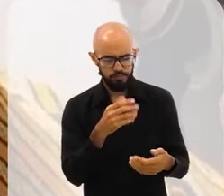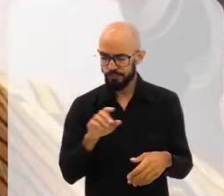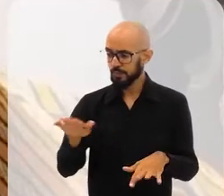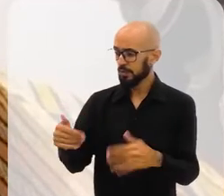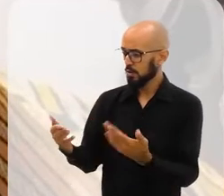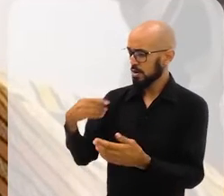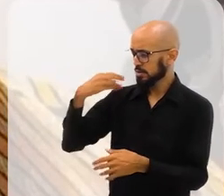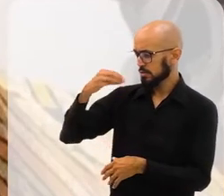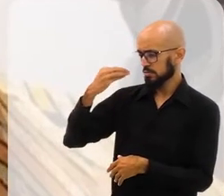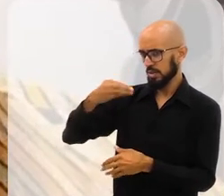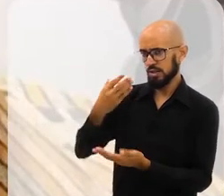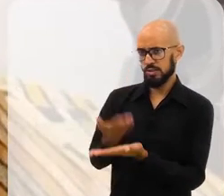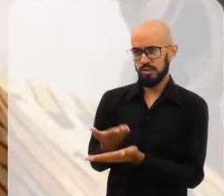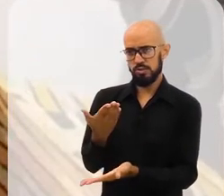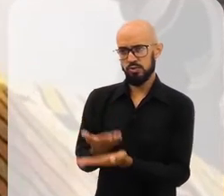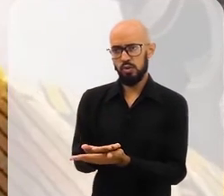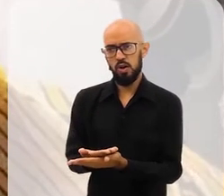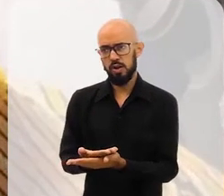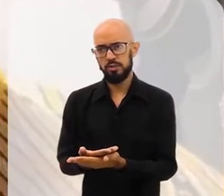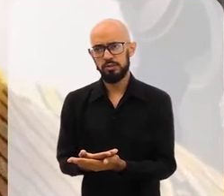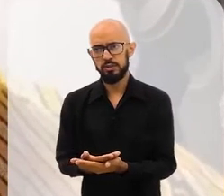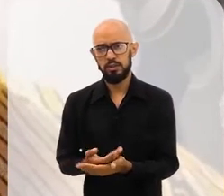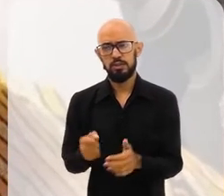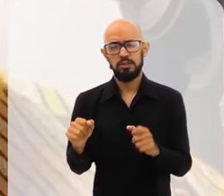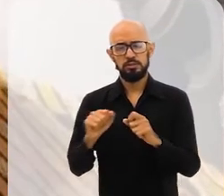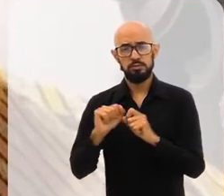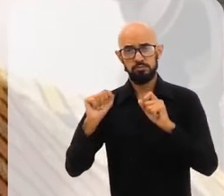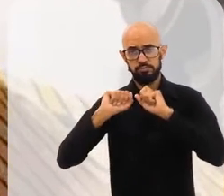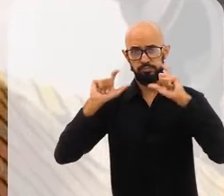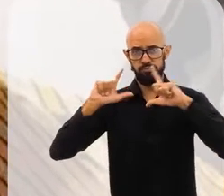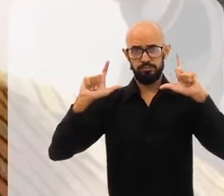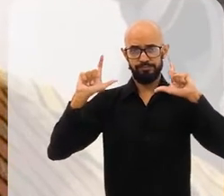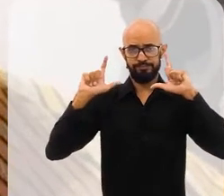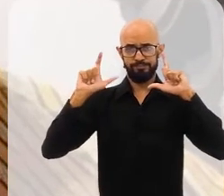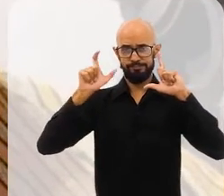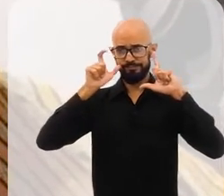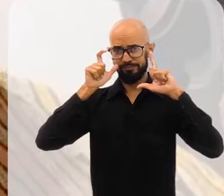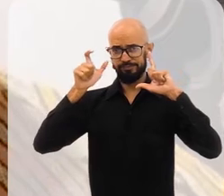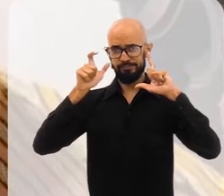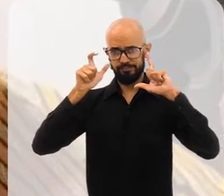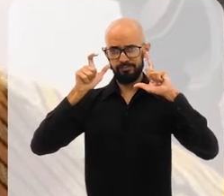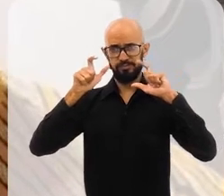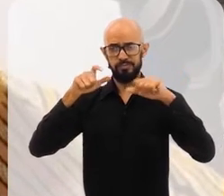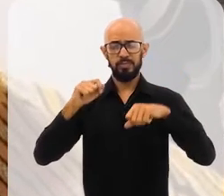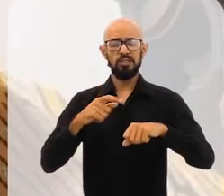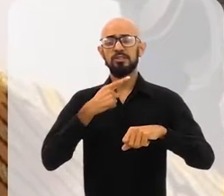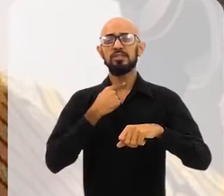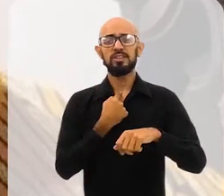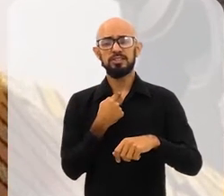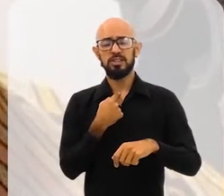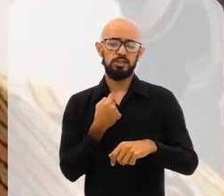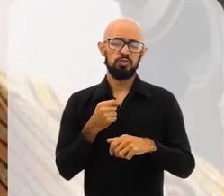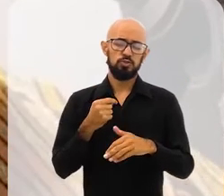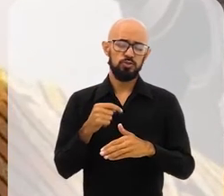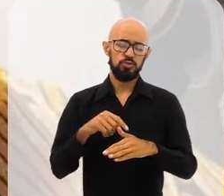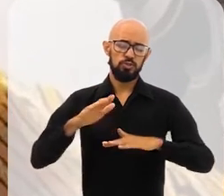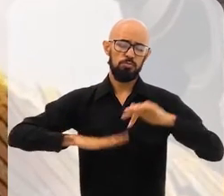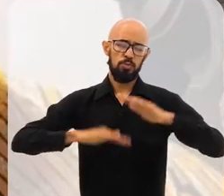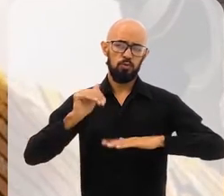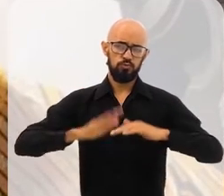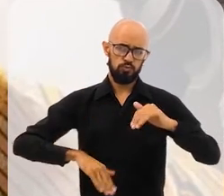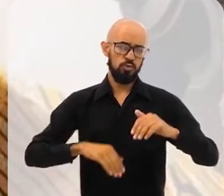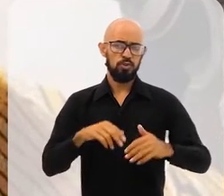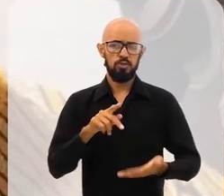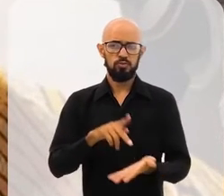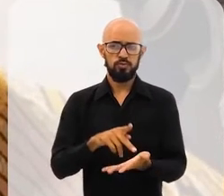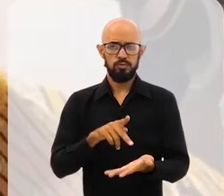essas experiências na escola elas só despertaram o maior interesse desejo o seguir essa